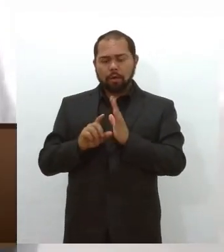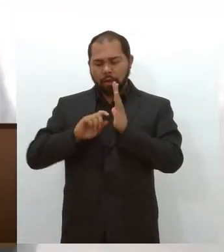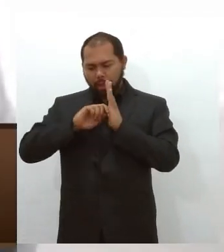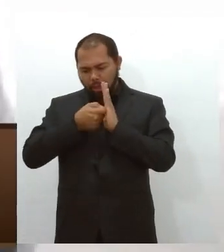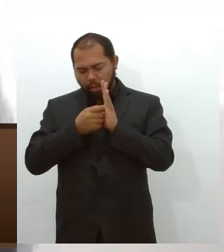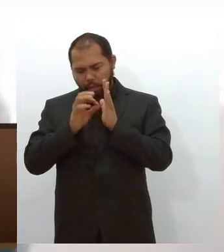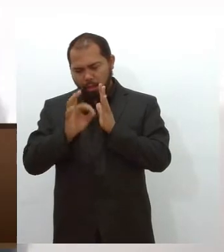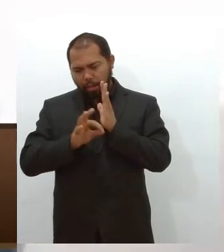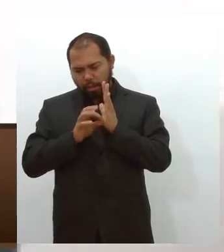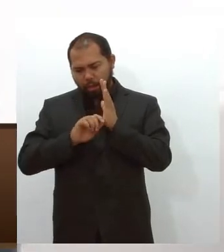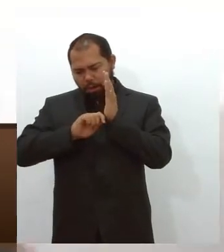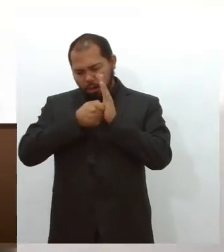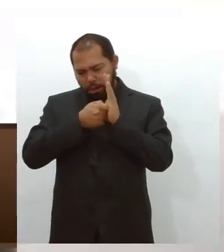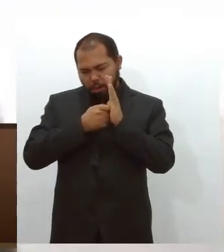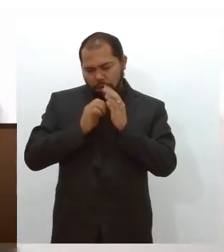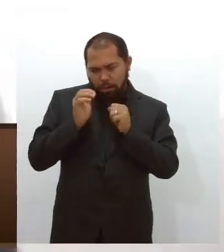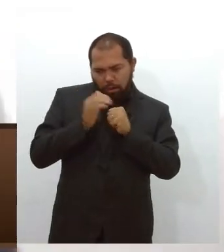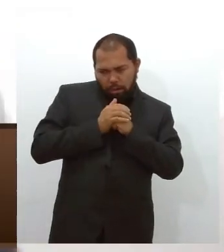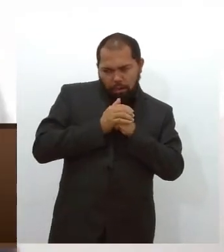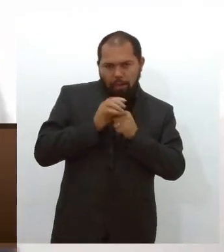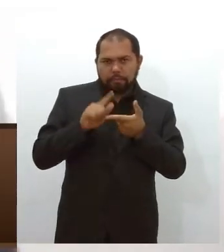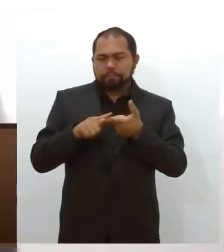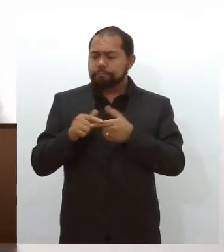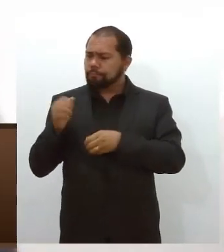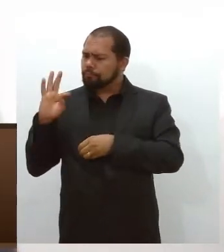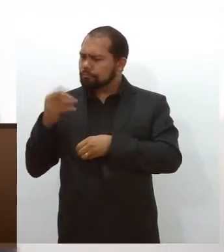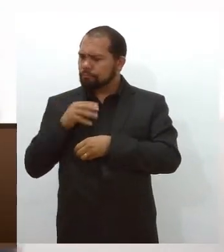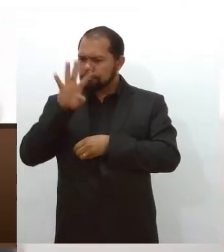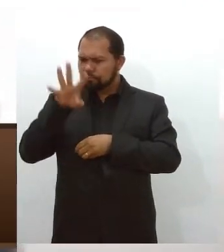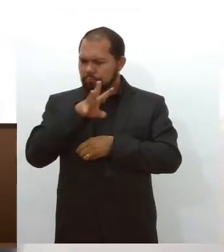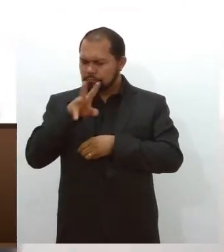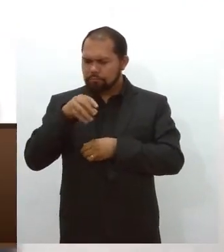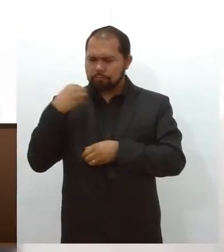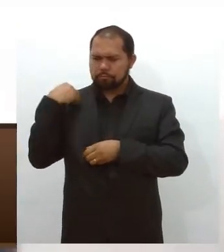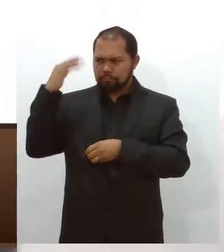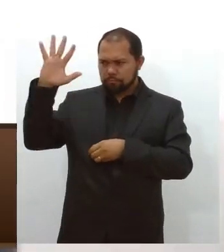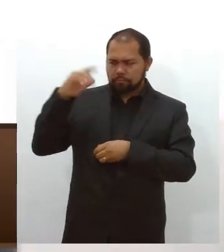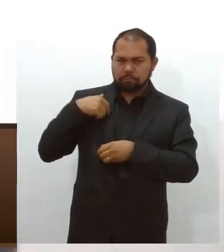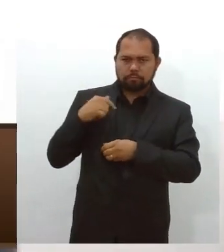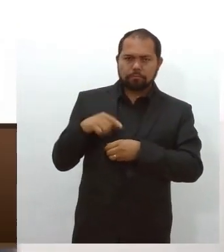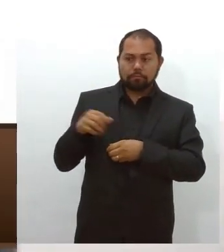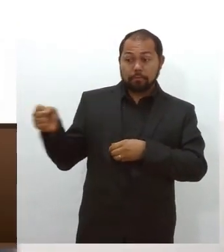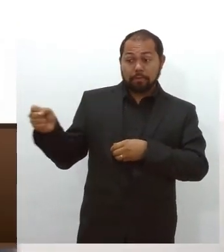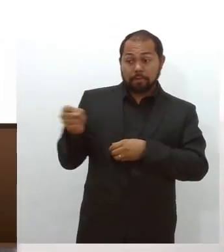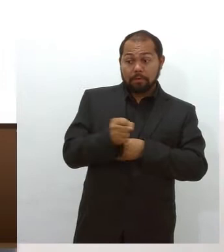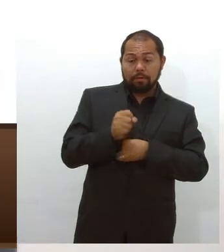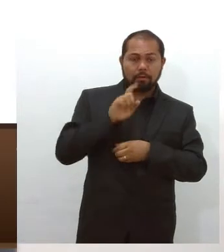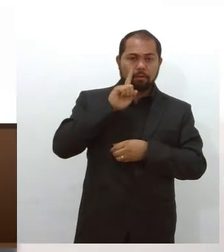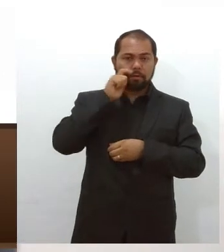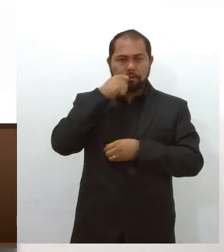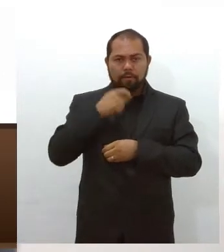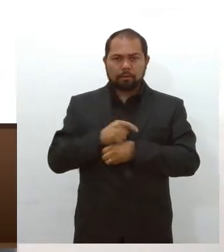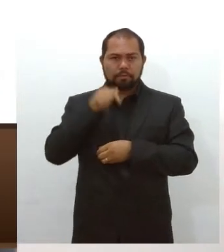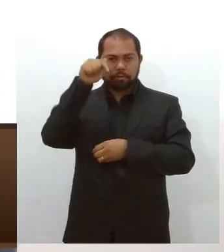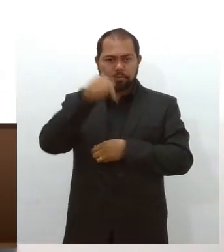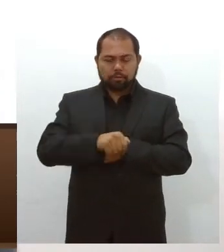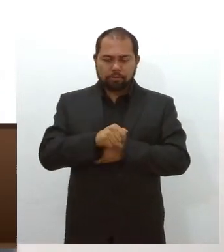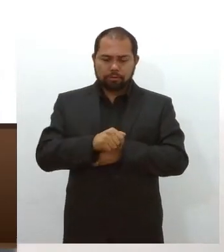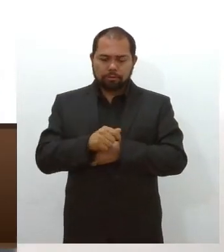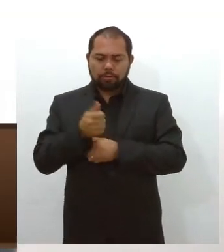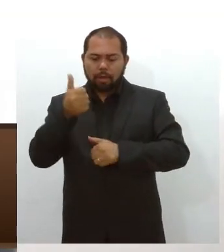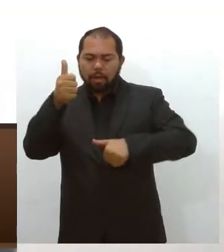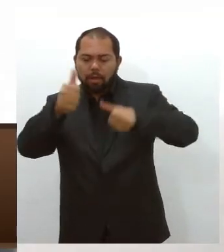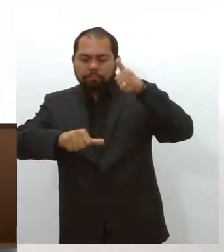ali e eleitores, são trazidas para Aracaju e aqui é feita a auditoria naquela urna